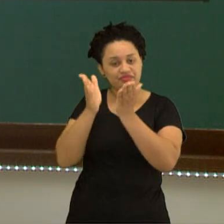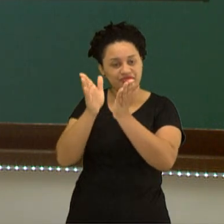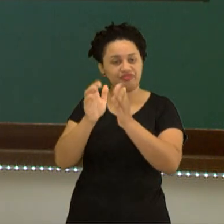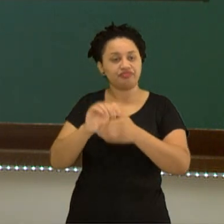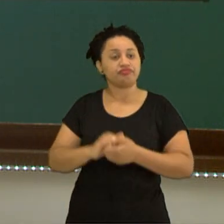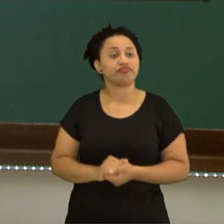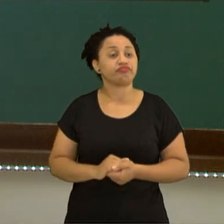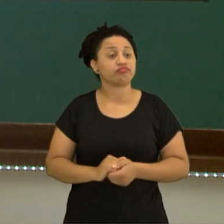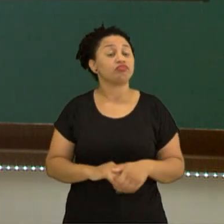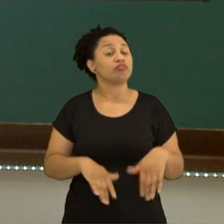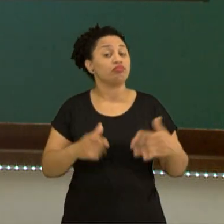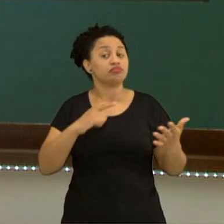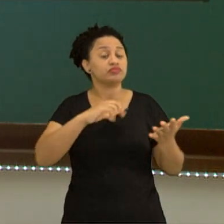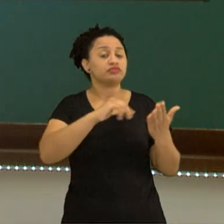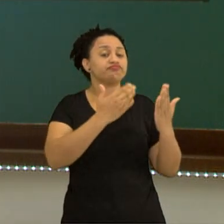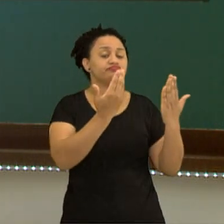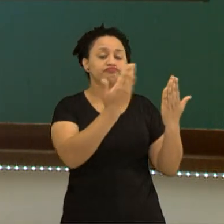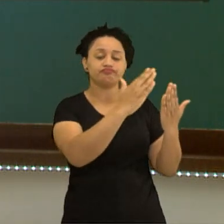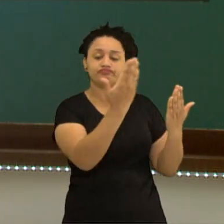muitos espelhos,